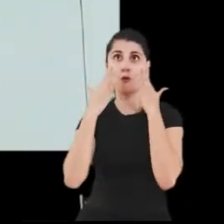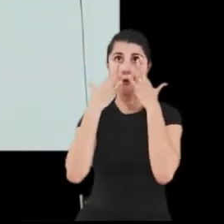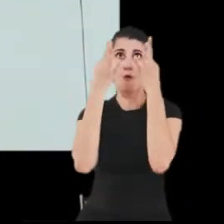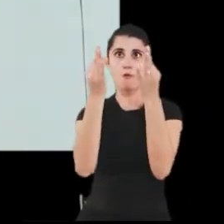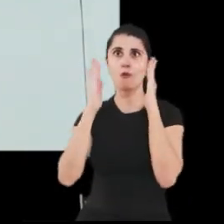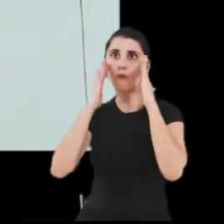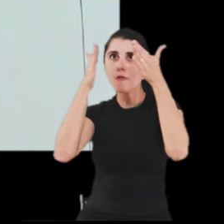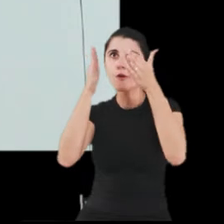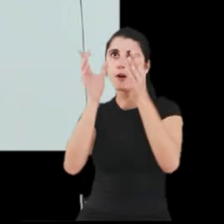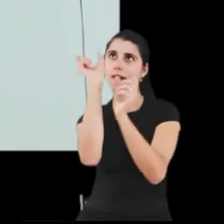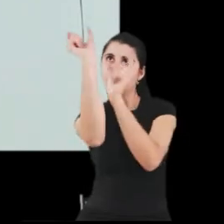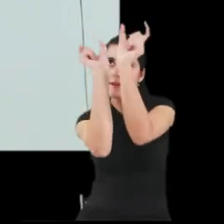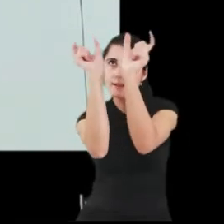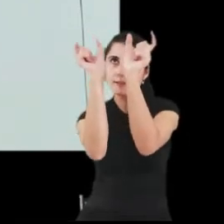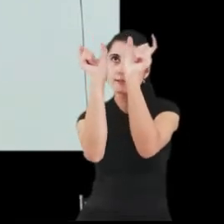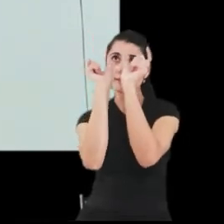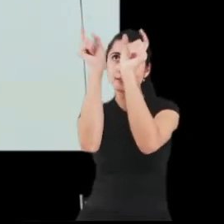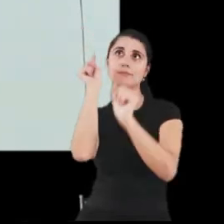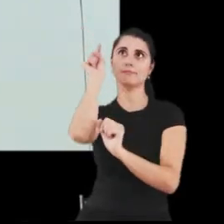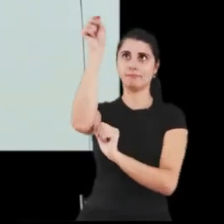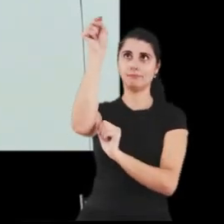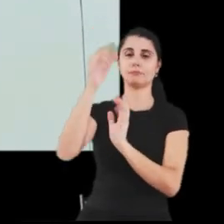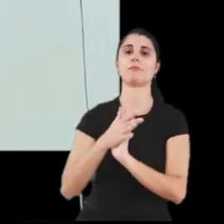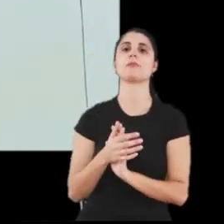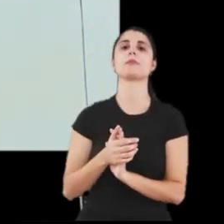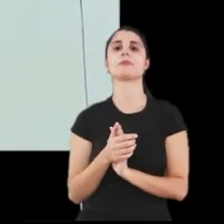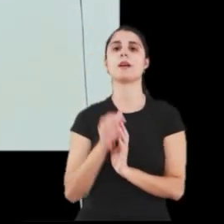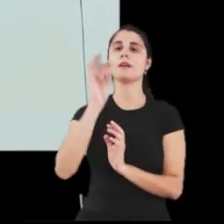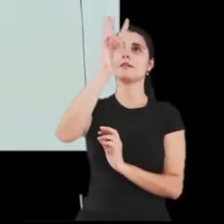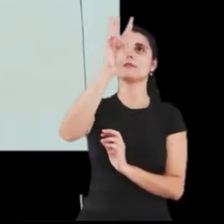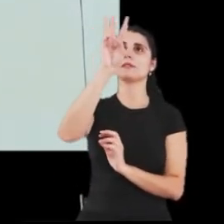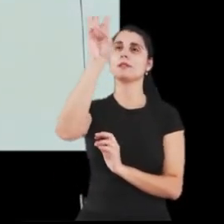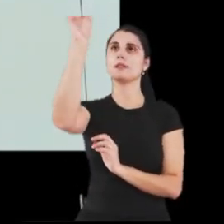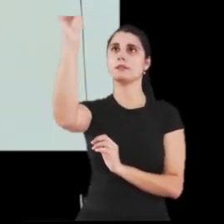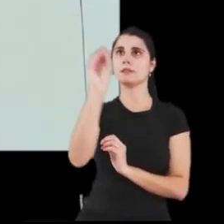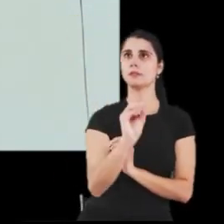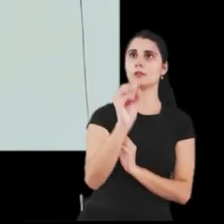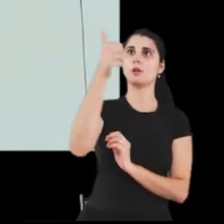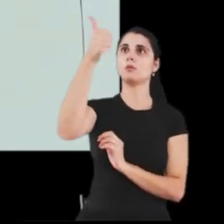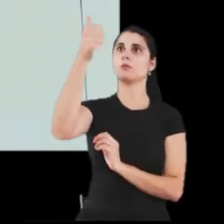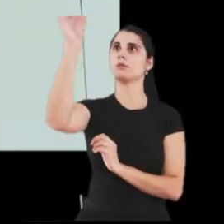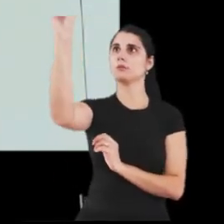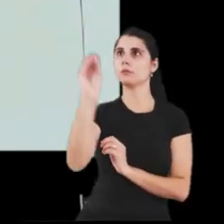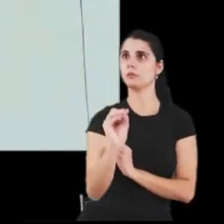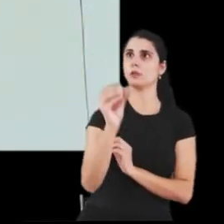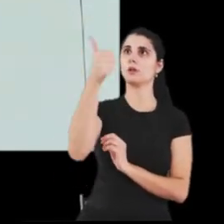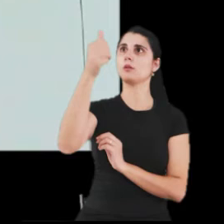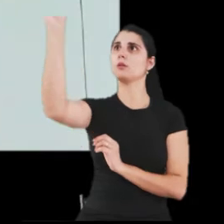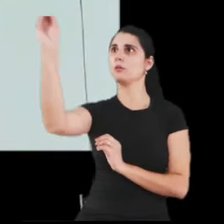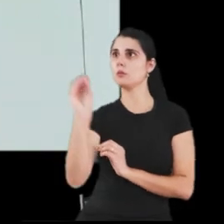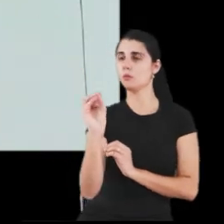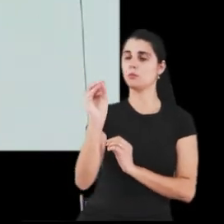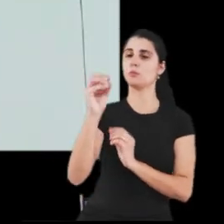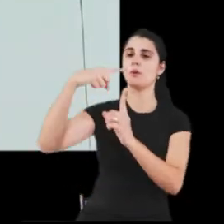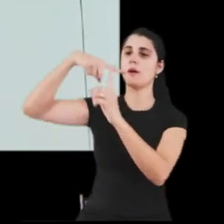os expoentes, 3, 1 e 1, e adiciono uma unidade